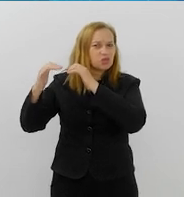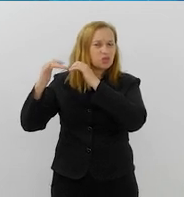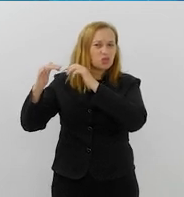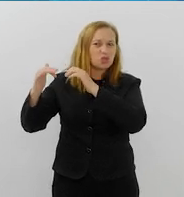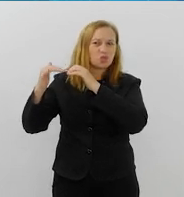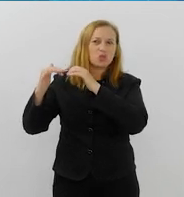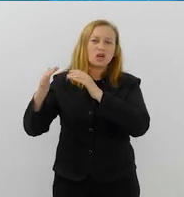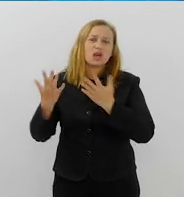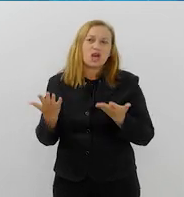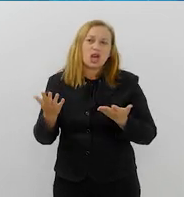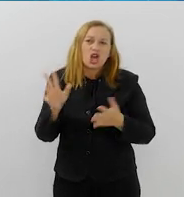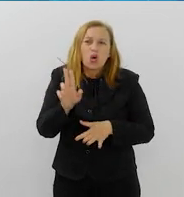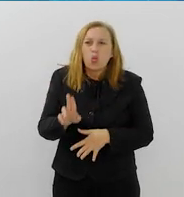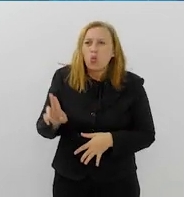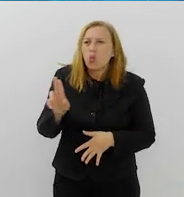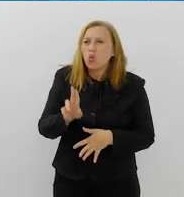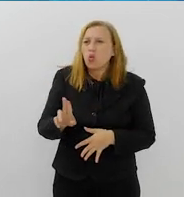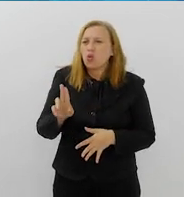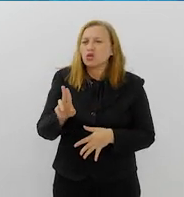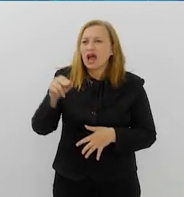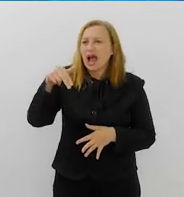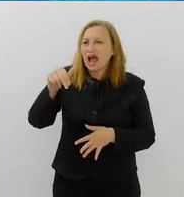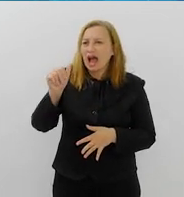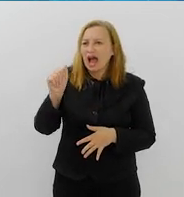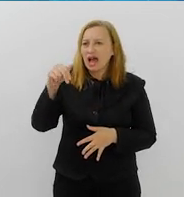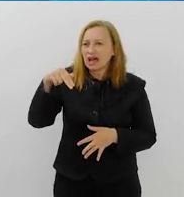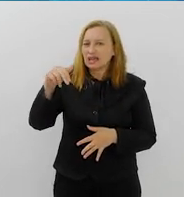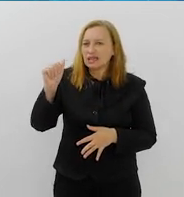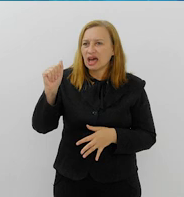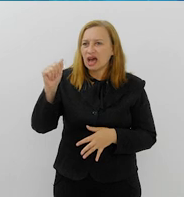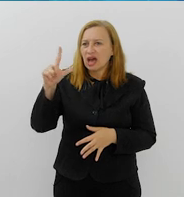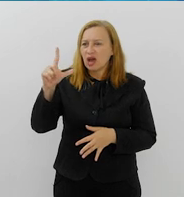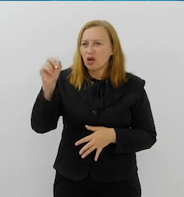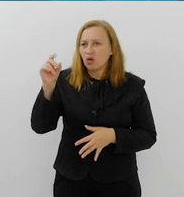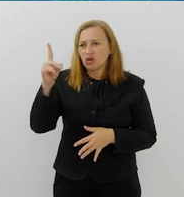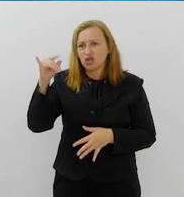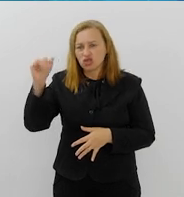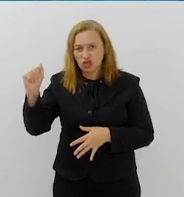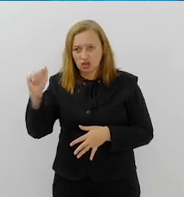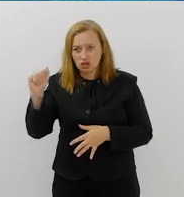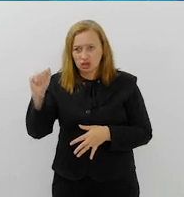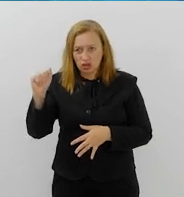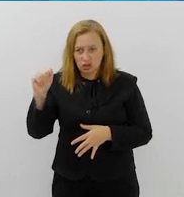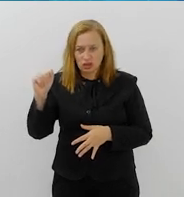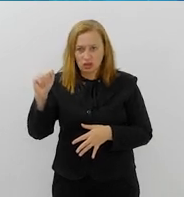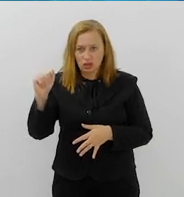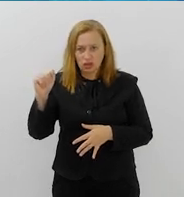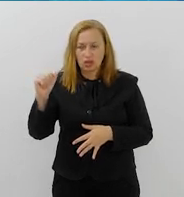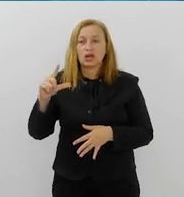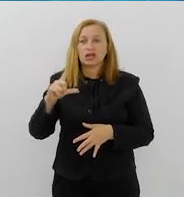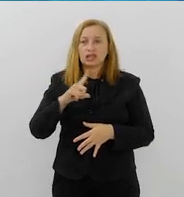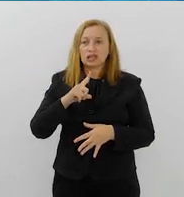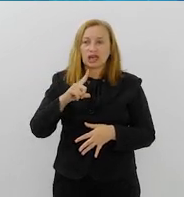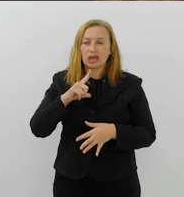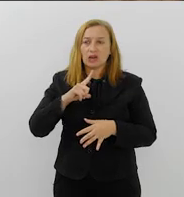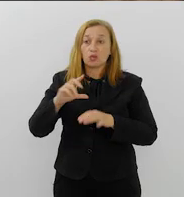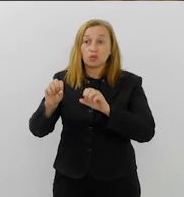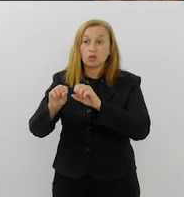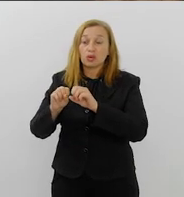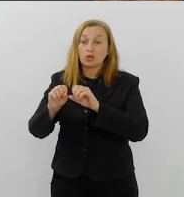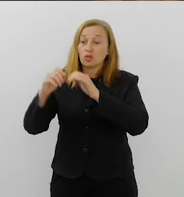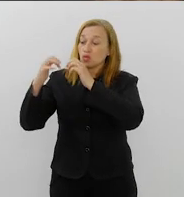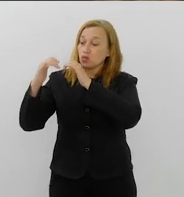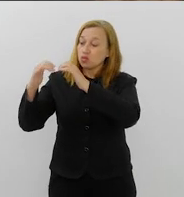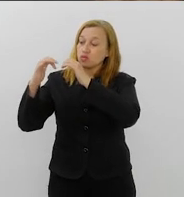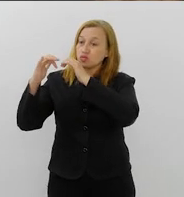cérebro, é né, como se fosse uma. Eu uso a analogia de uma gangorra. Eu tenho o sistema inibitório, eu tenho o sistema